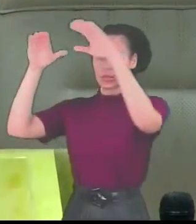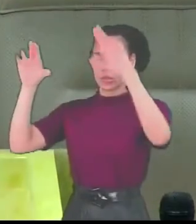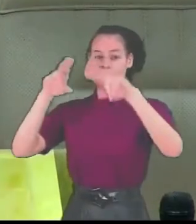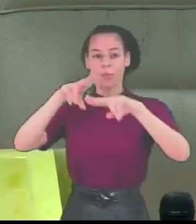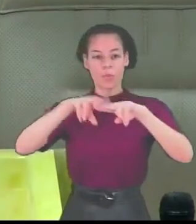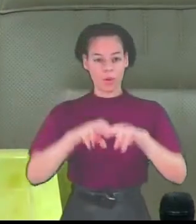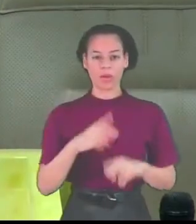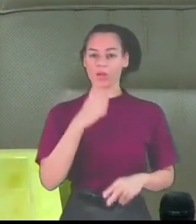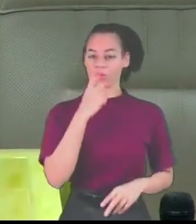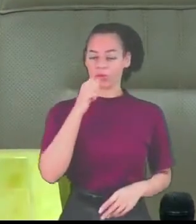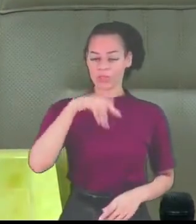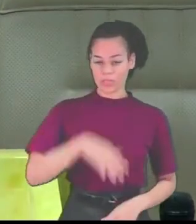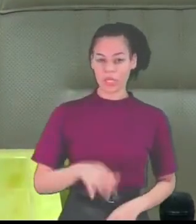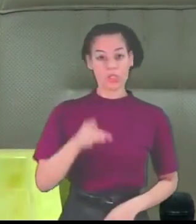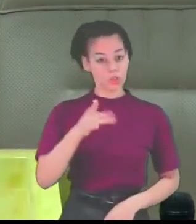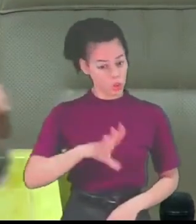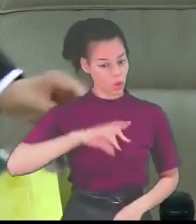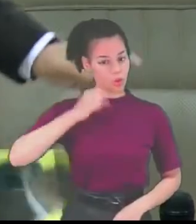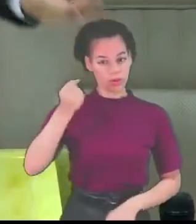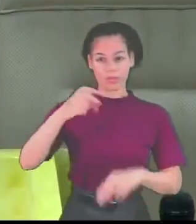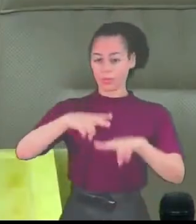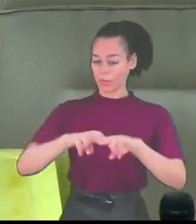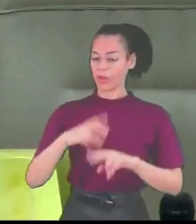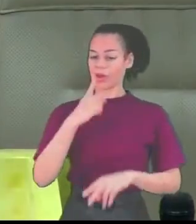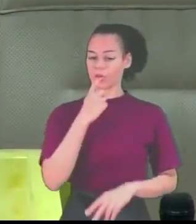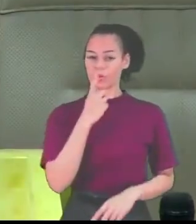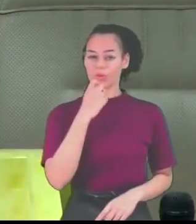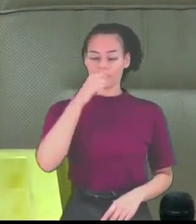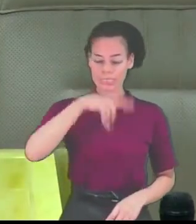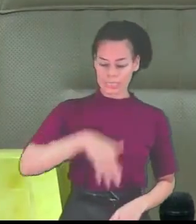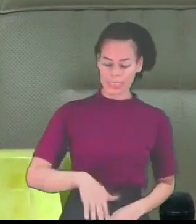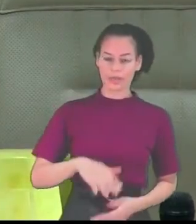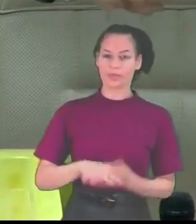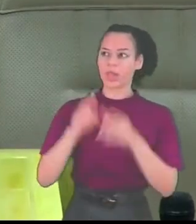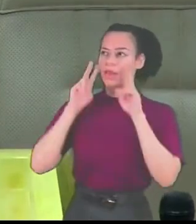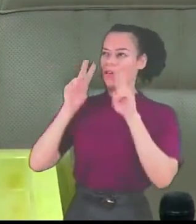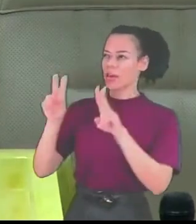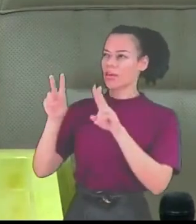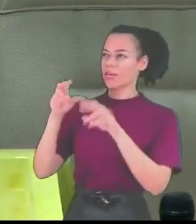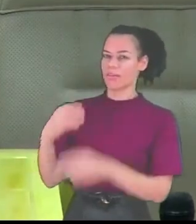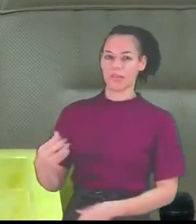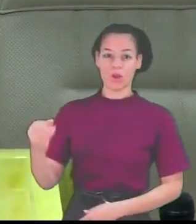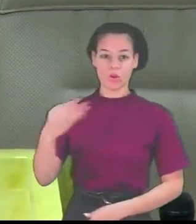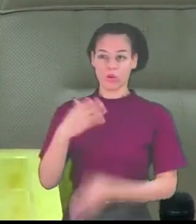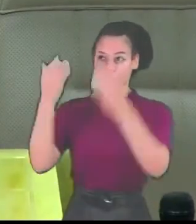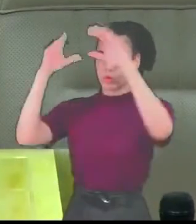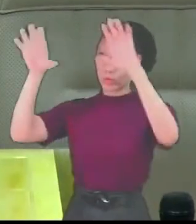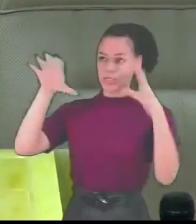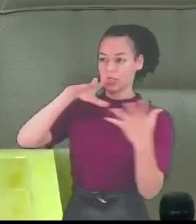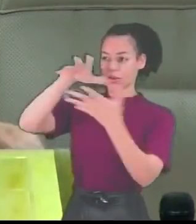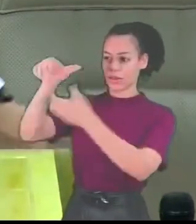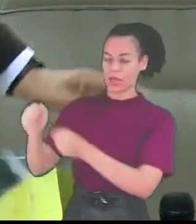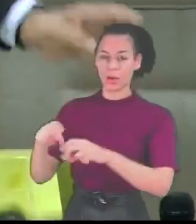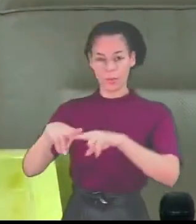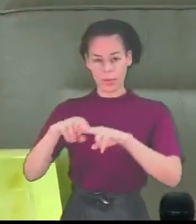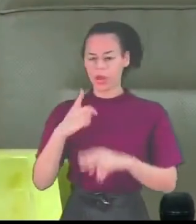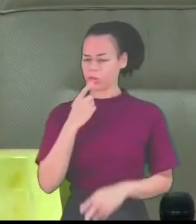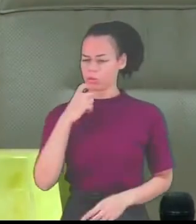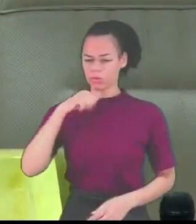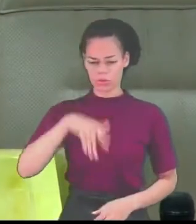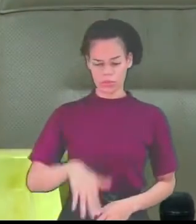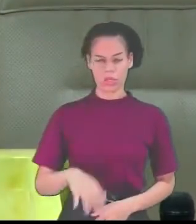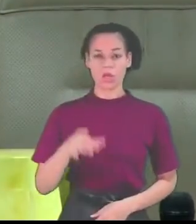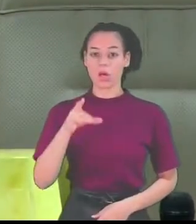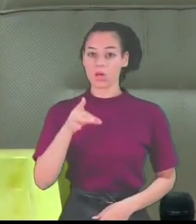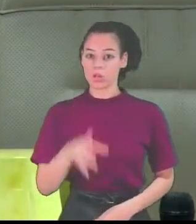você só é salvo por causa do sangue você só vai ver o Novo Céu Nova Terra por causa do sangue você só